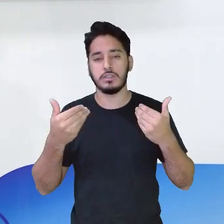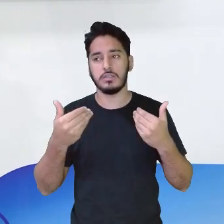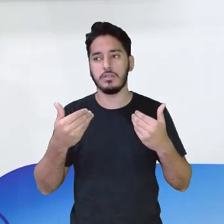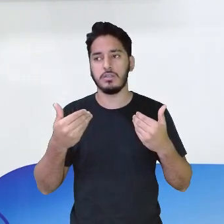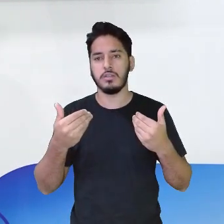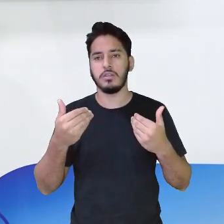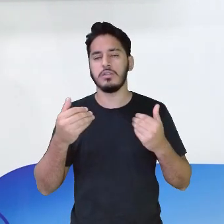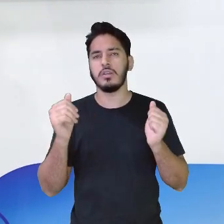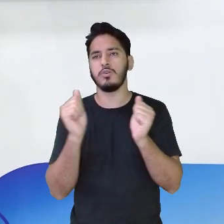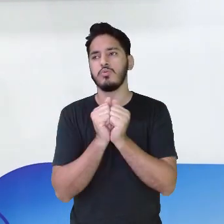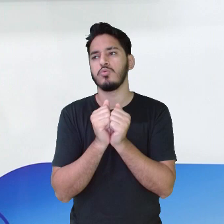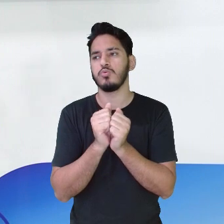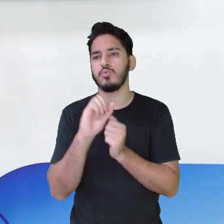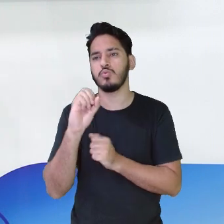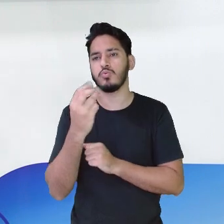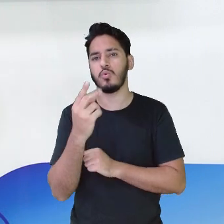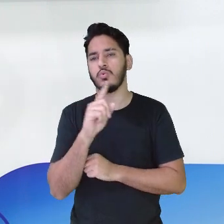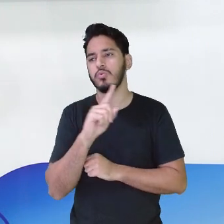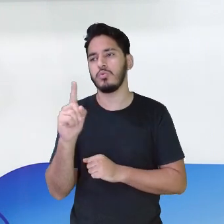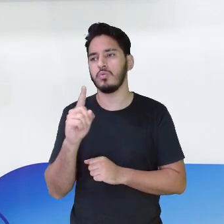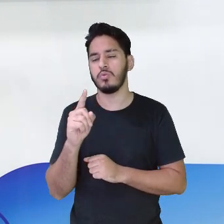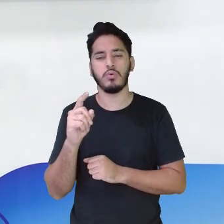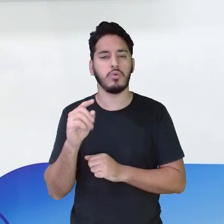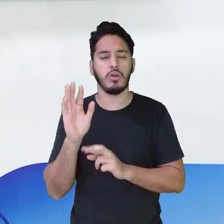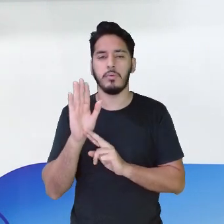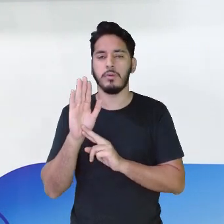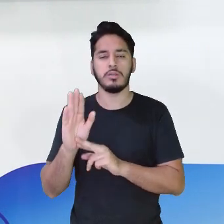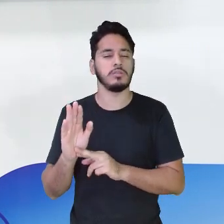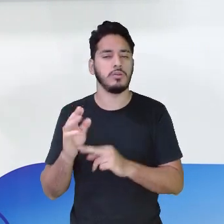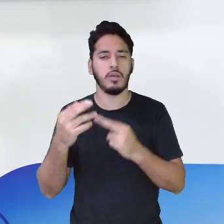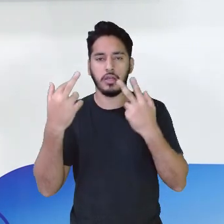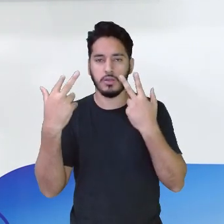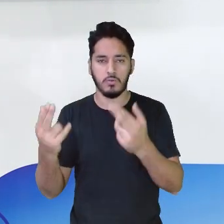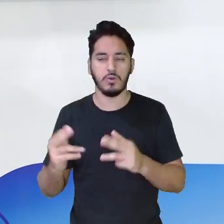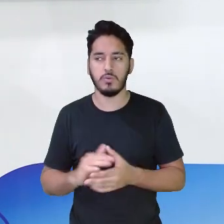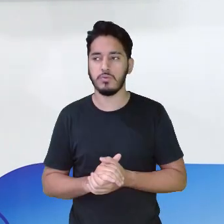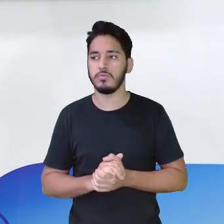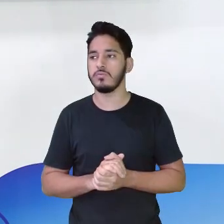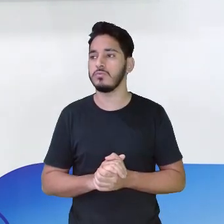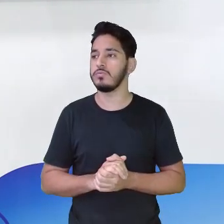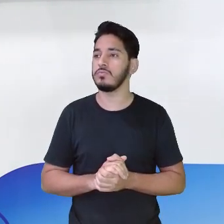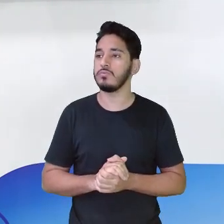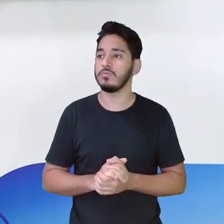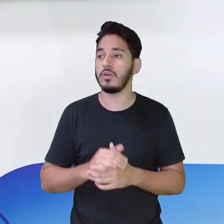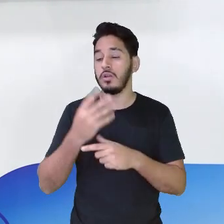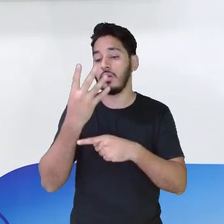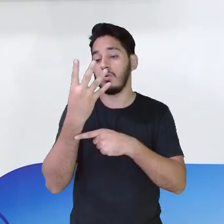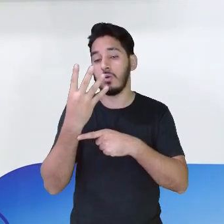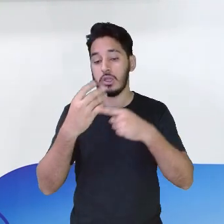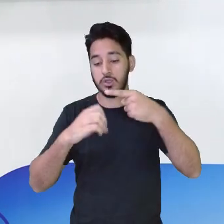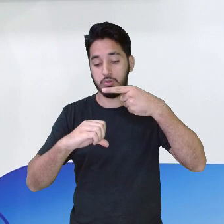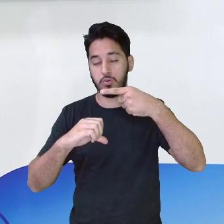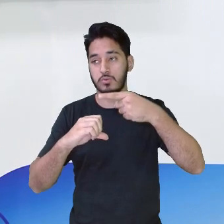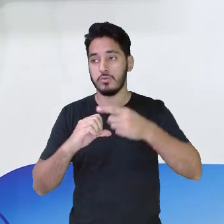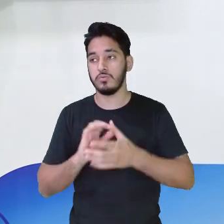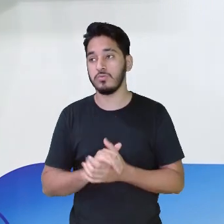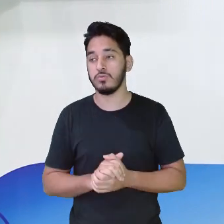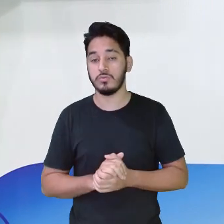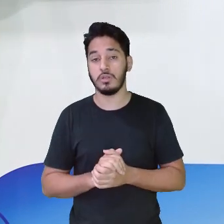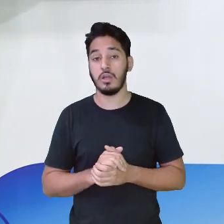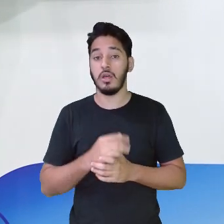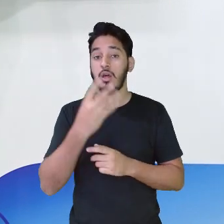elas estão juntinhas ou não. A representação é a mesma. Nesse caso, 4 nonos.